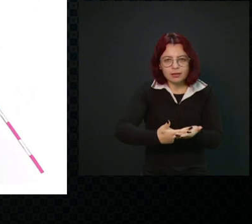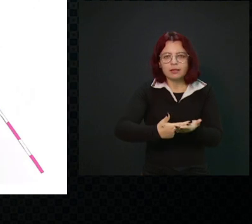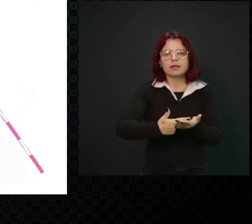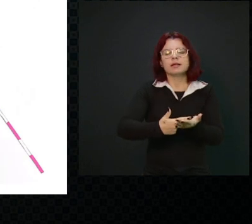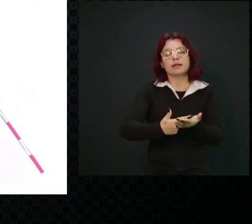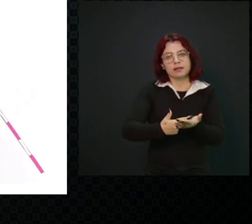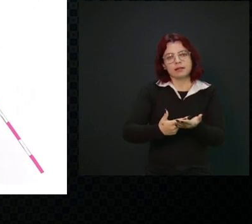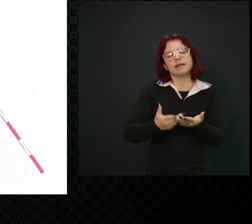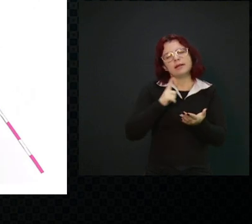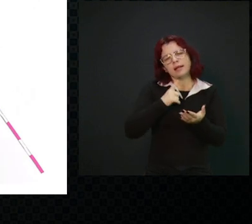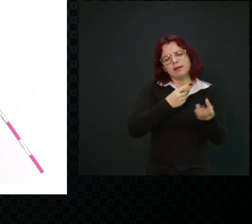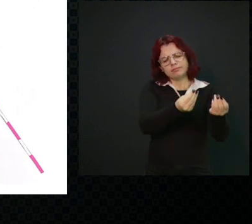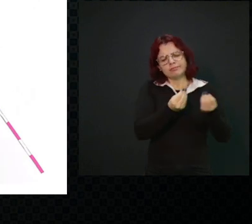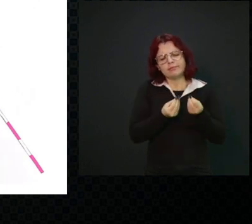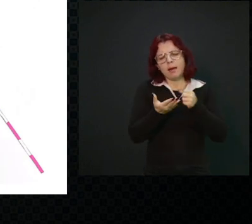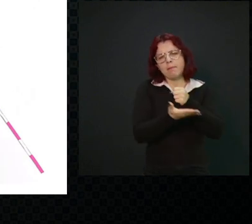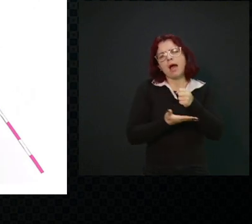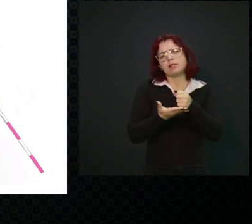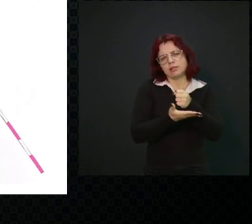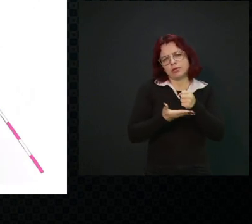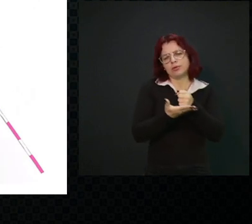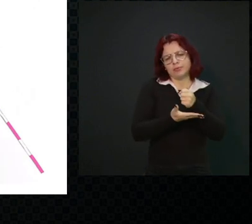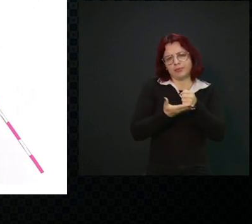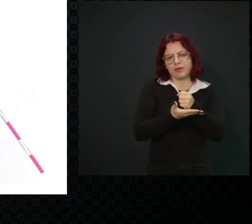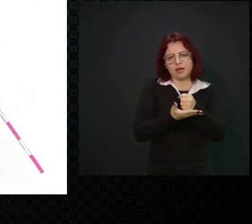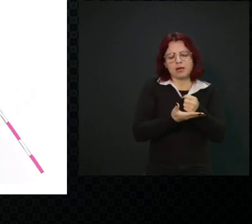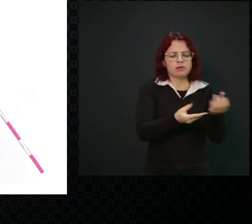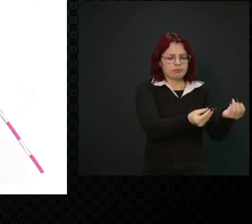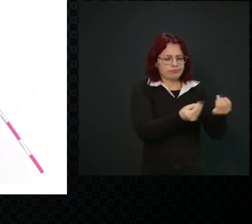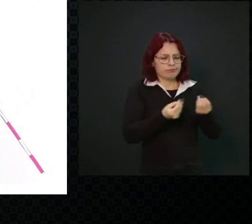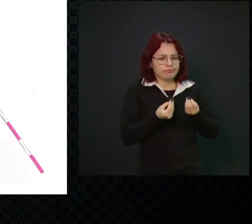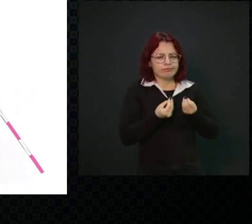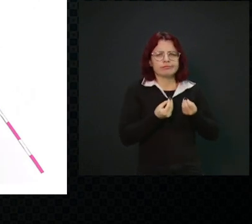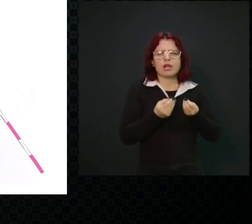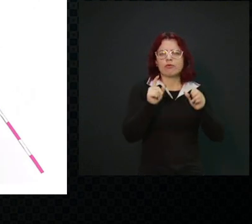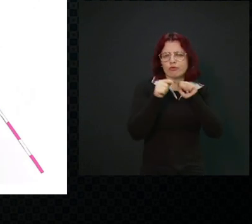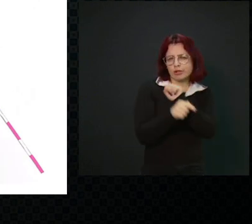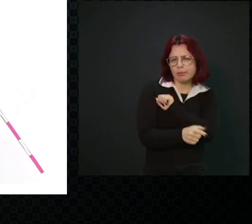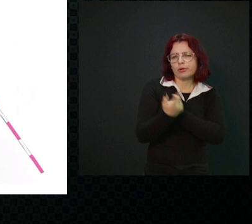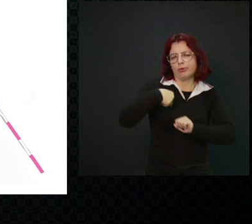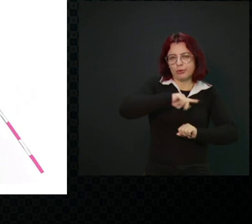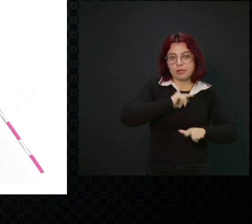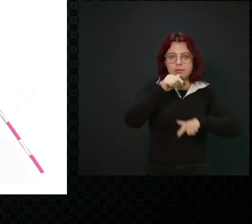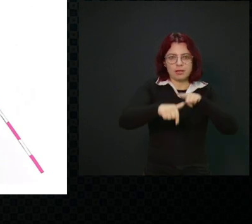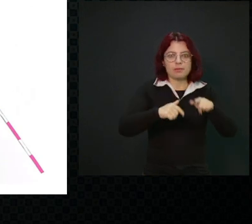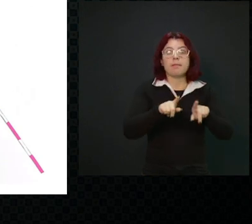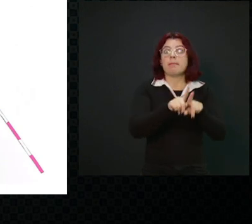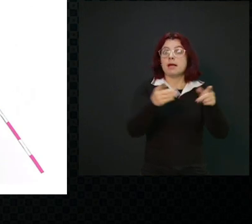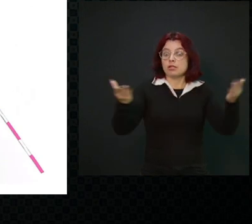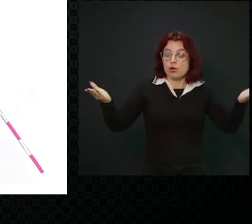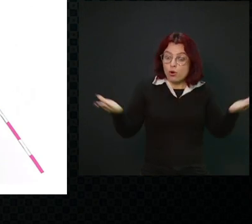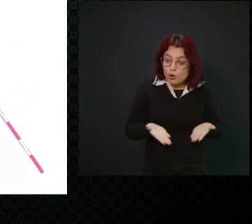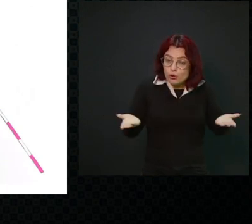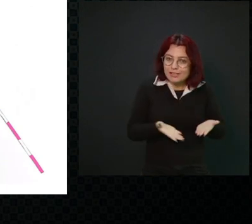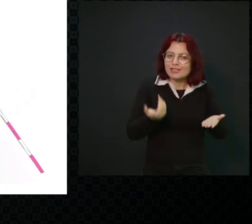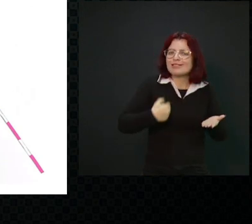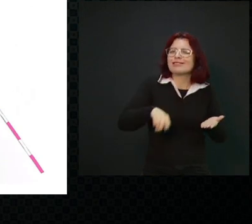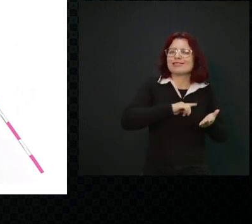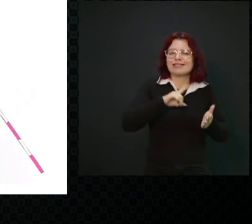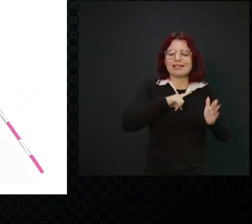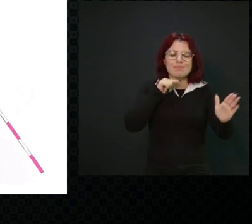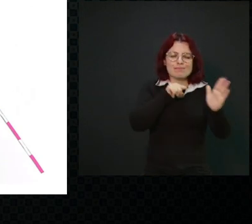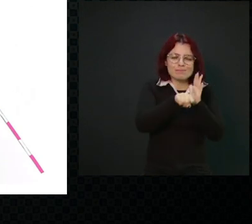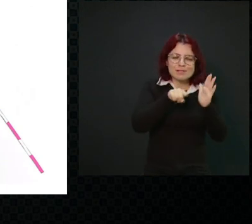a nossa base, né? Ela deu grande sustentação ao nosso trabalho. Mas hoje nós temos realmente pesquisas científicas, nós